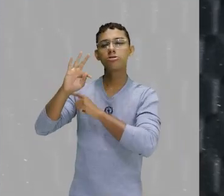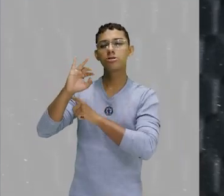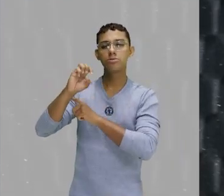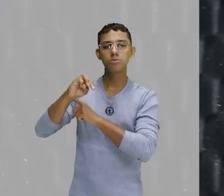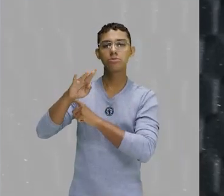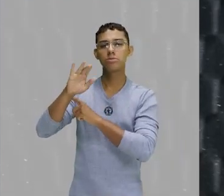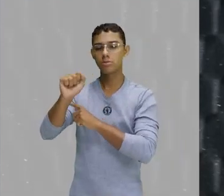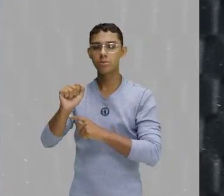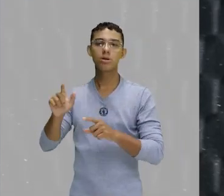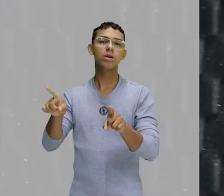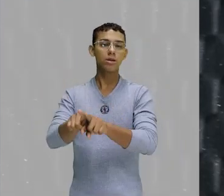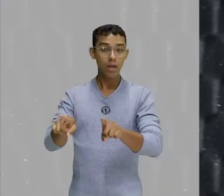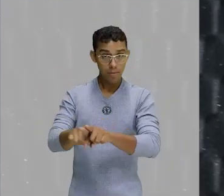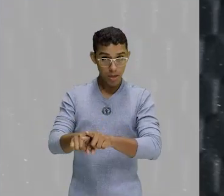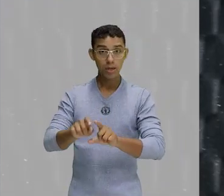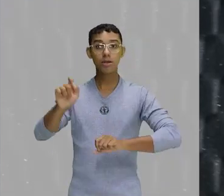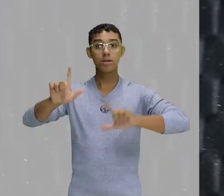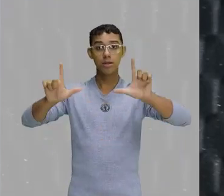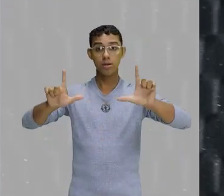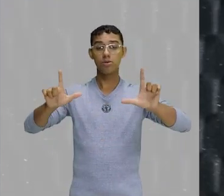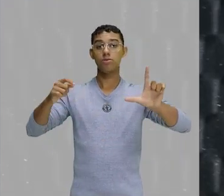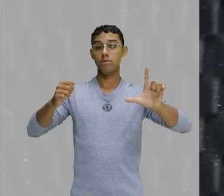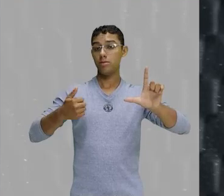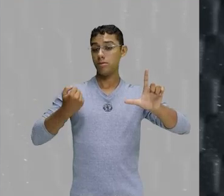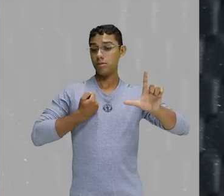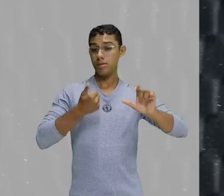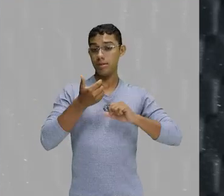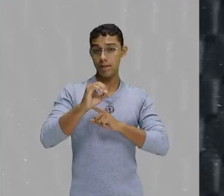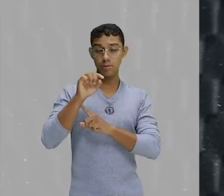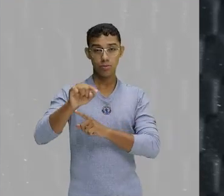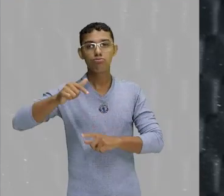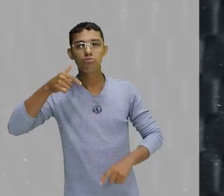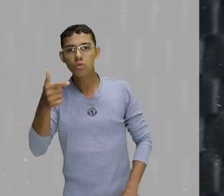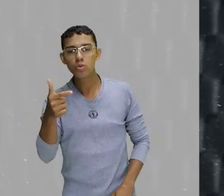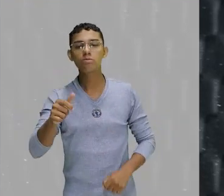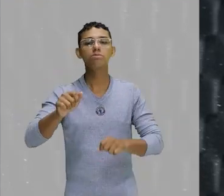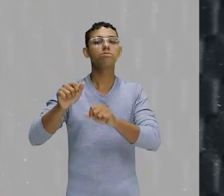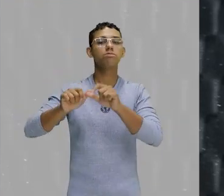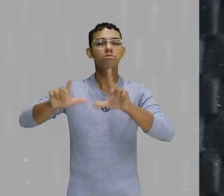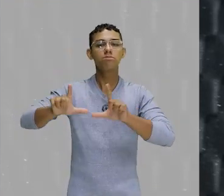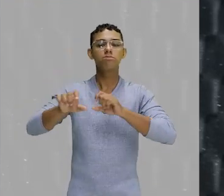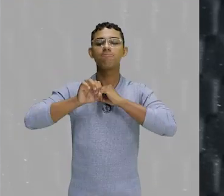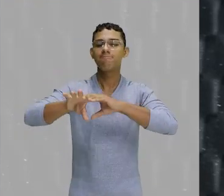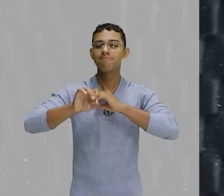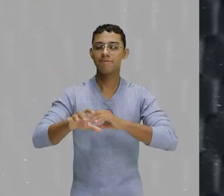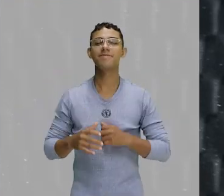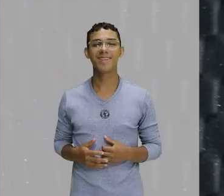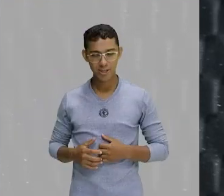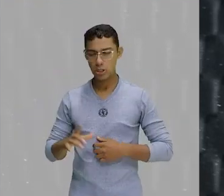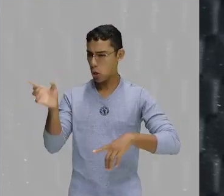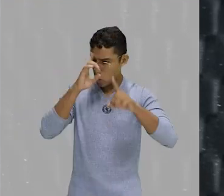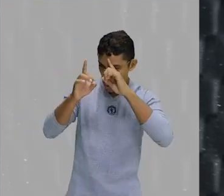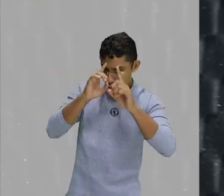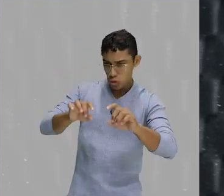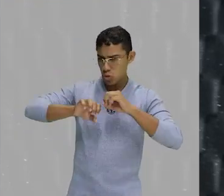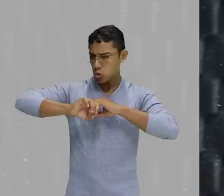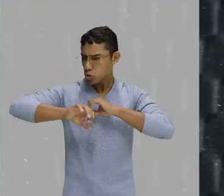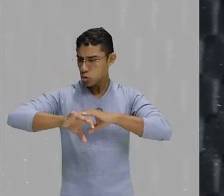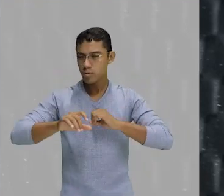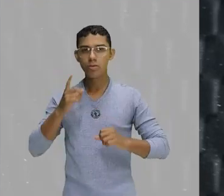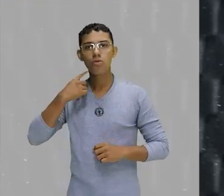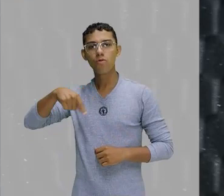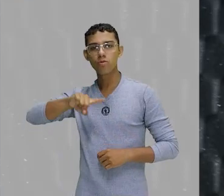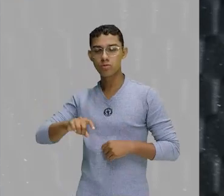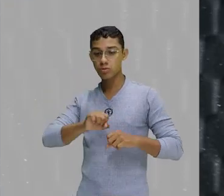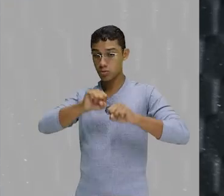canal 10.2 da TV Educação, todo dia muito conteúdo para vocês. Não percam e hashtag Fica em Casa Aprendendo. Vocês estão